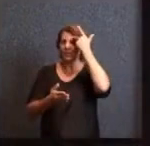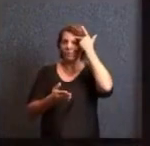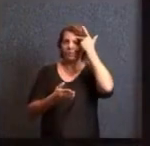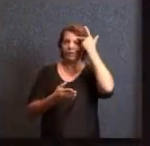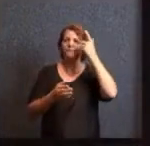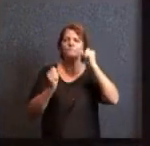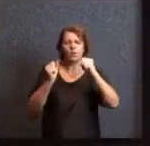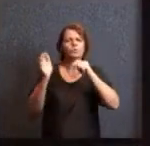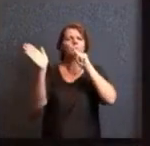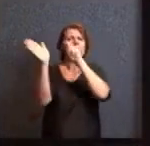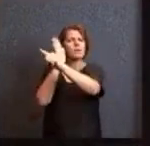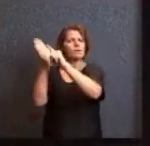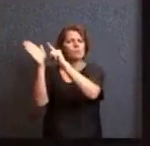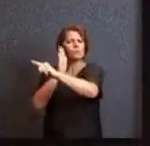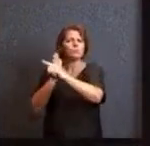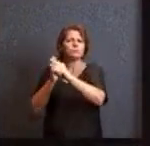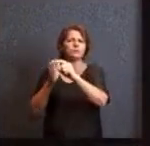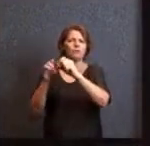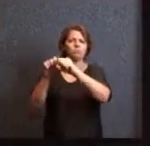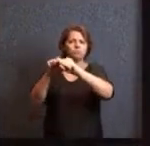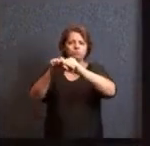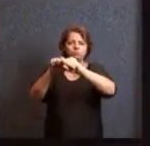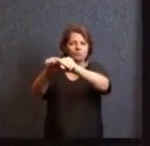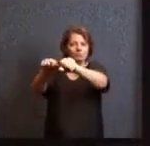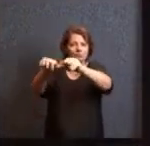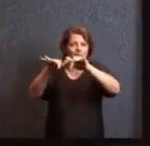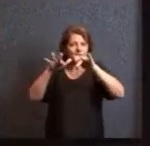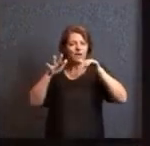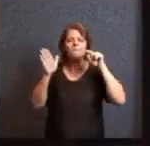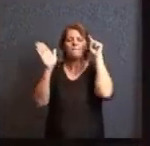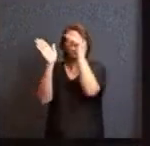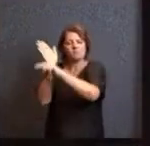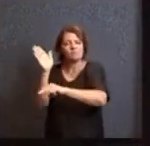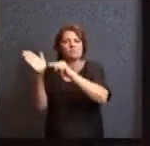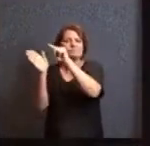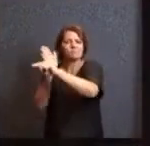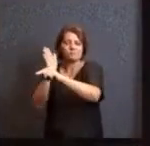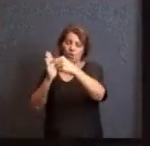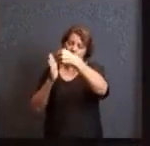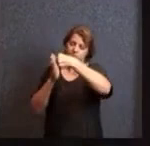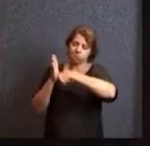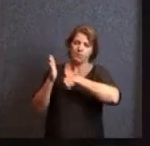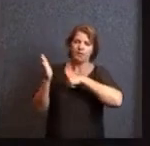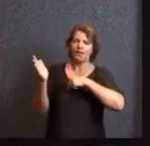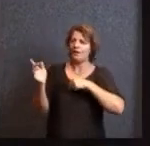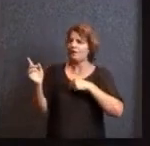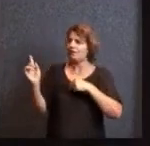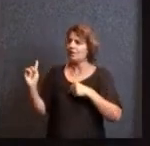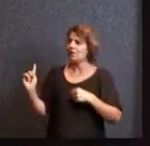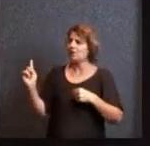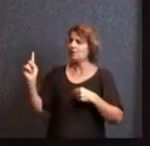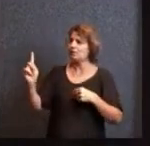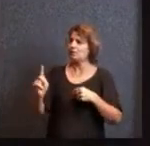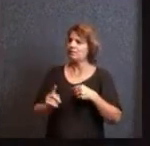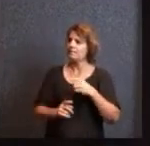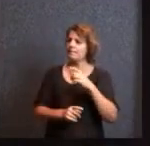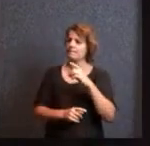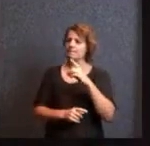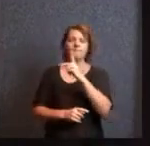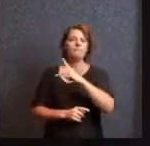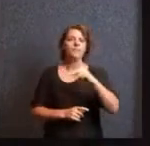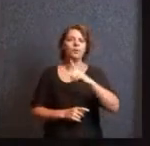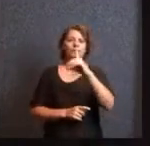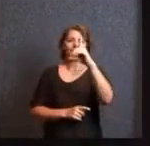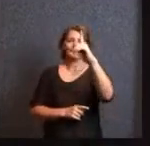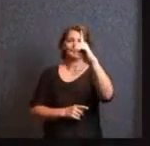fazer questionamentos acerca do tema apresentado agora. Para isso, eu convido a professora Daiane Aragão Araújo Andrade,